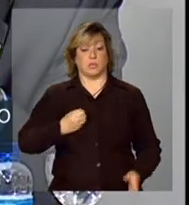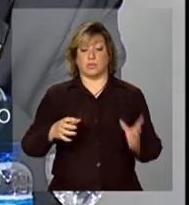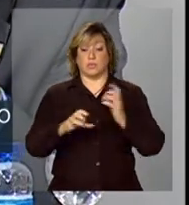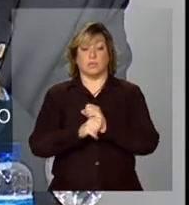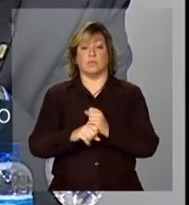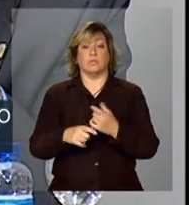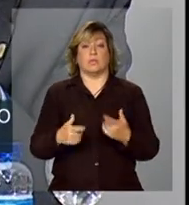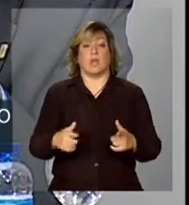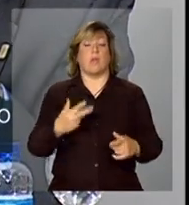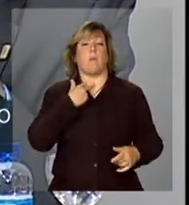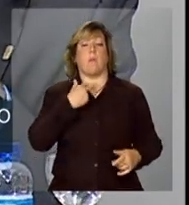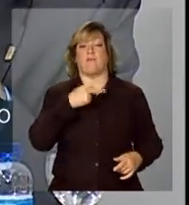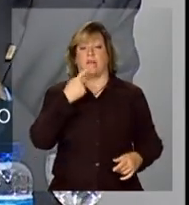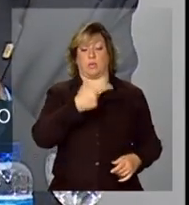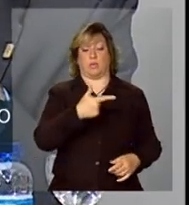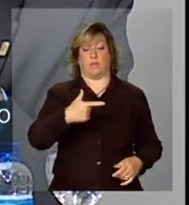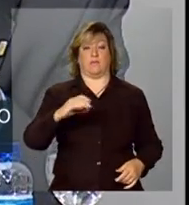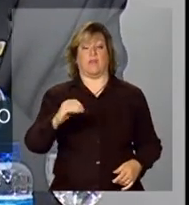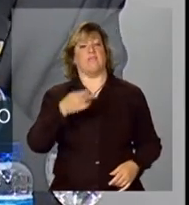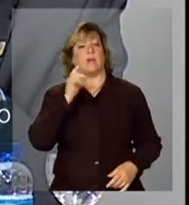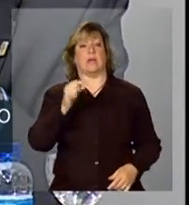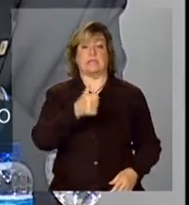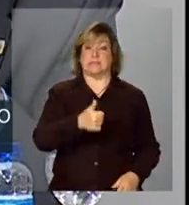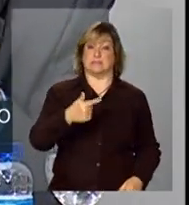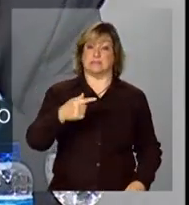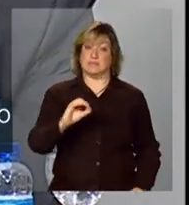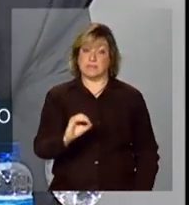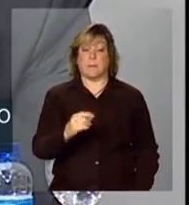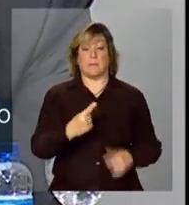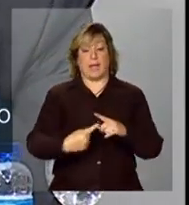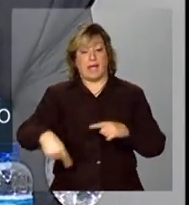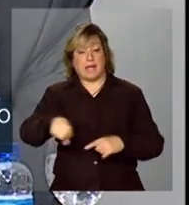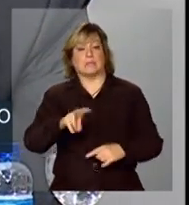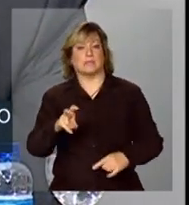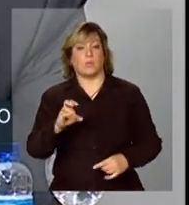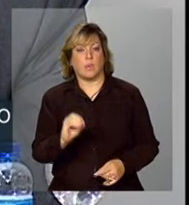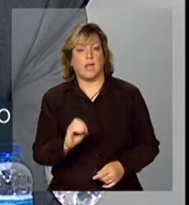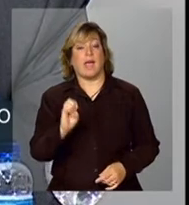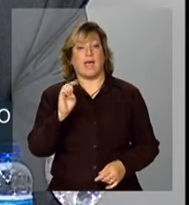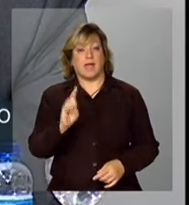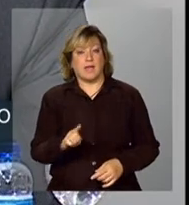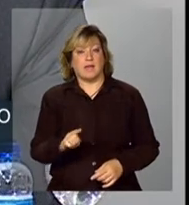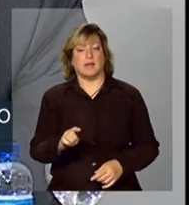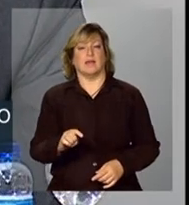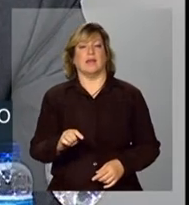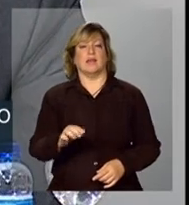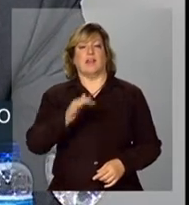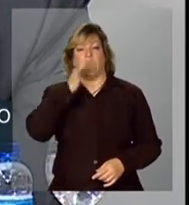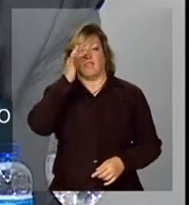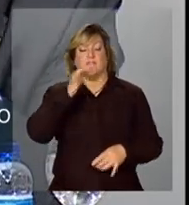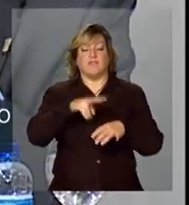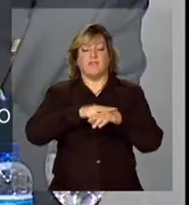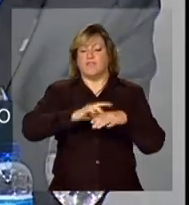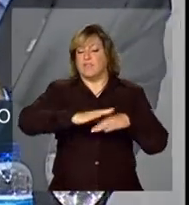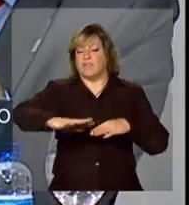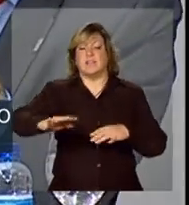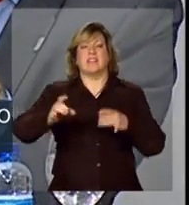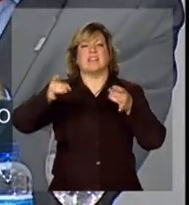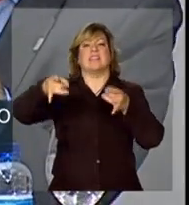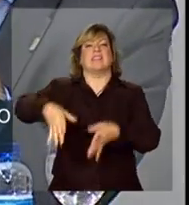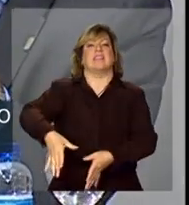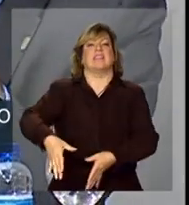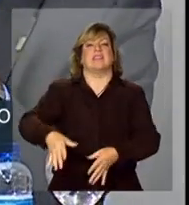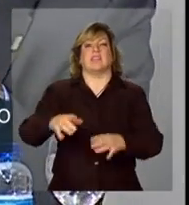se fala, não pode se falar mais de 220, se fala de 170. Porque esses 50 são pastagens abandonadas, com